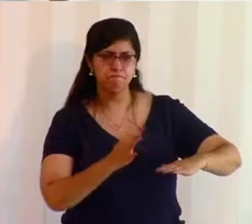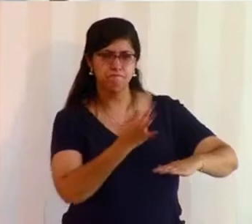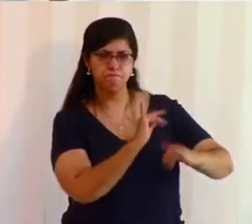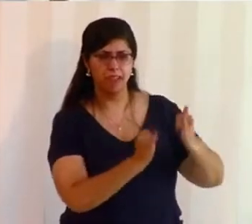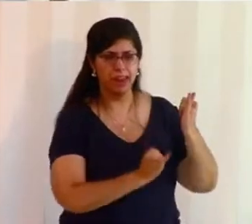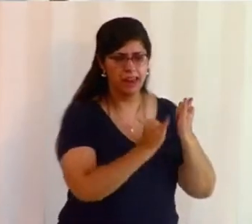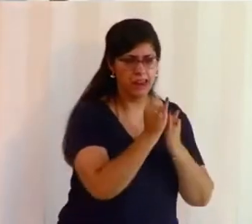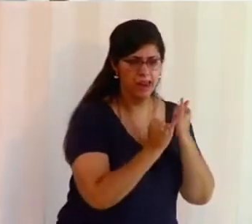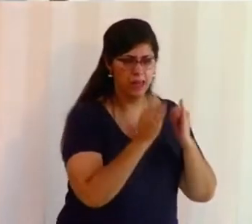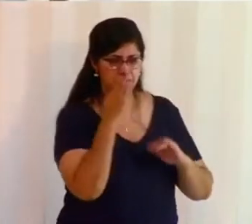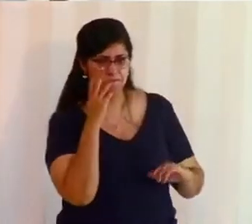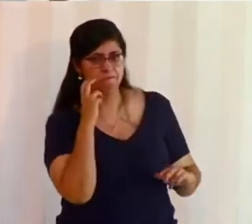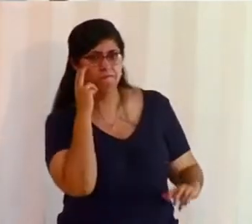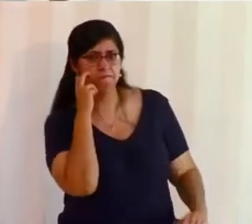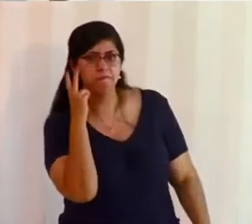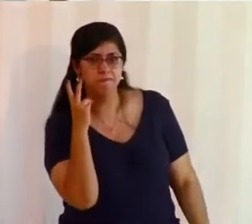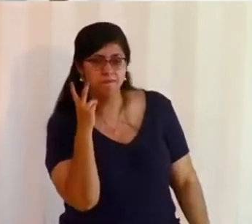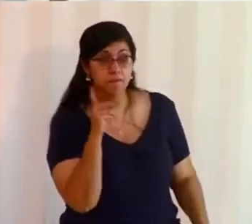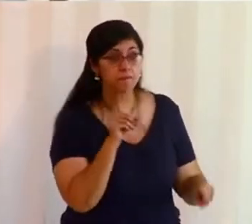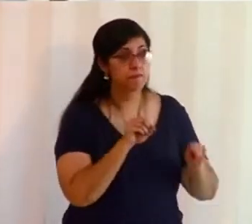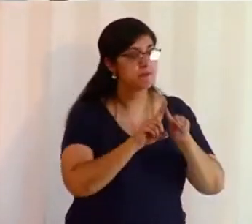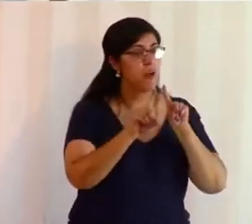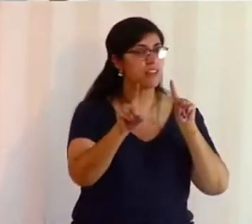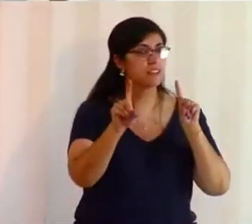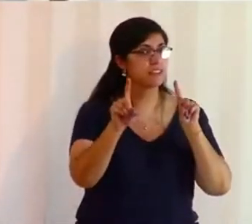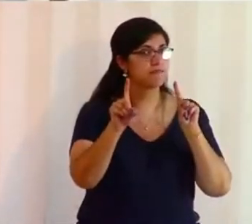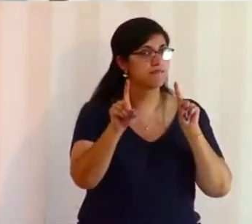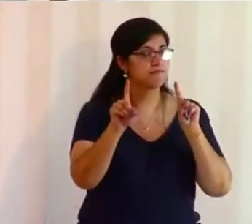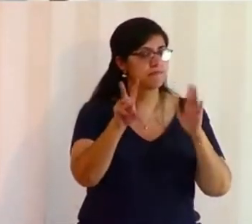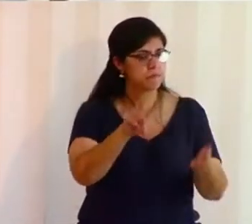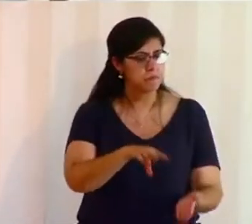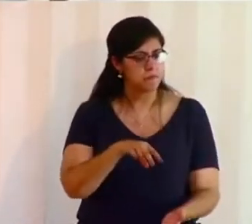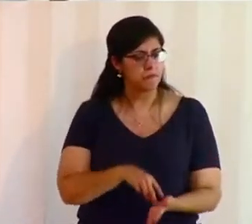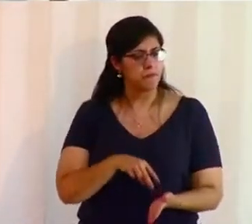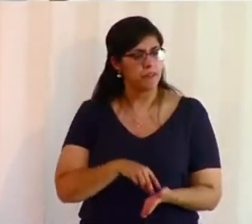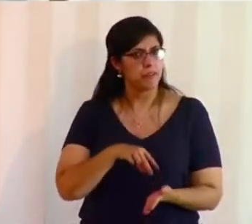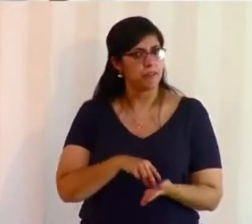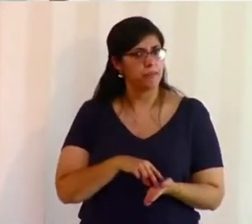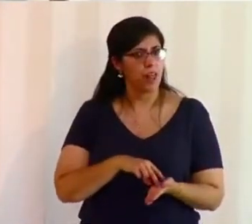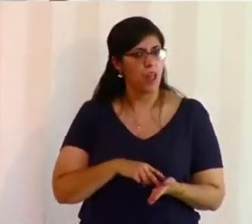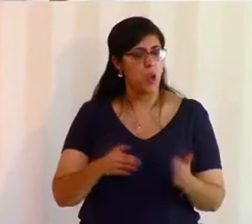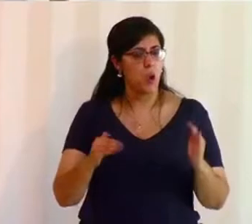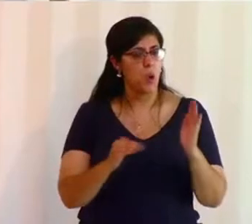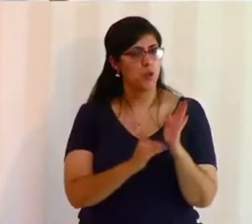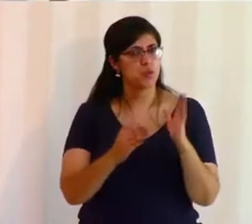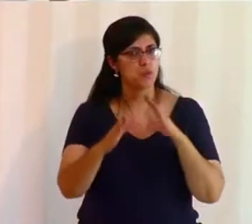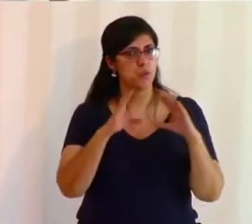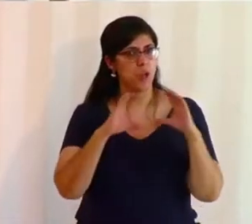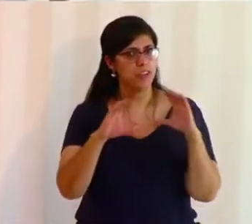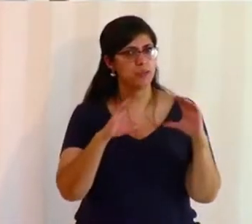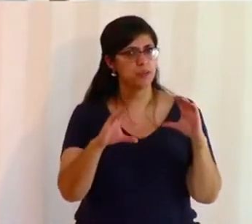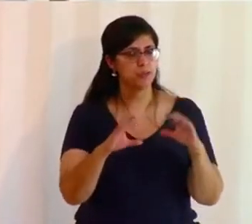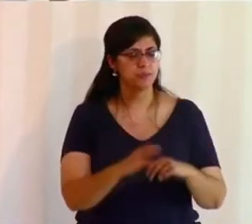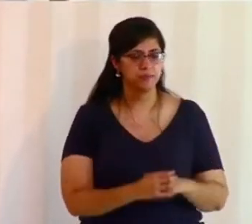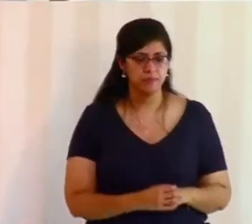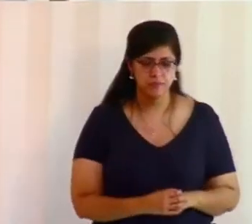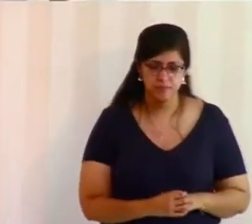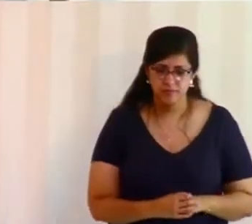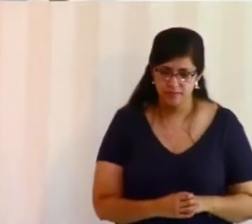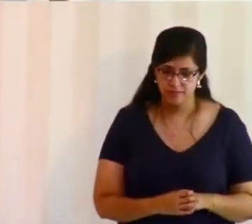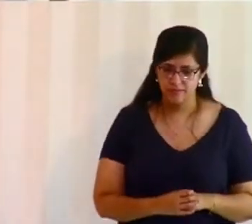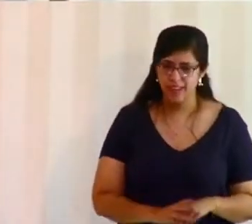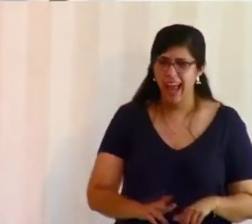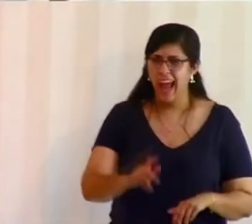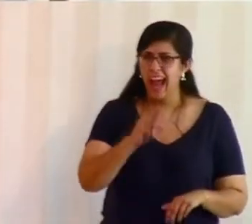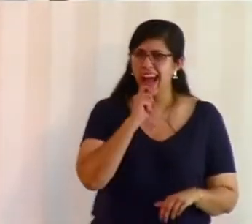escárnio, vergonha. Mas não deixe, como foi cantado aqui o último louvor apresentado pelos irmãos dessa noite: